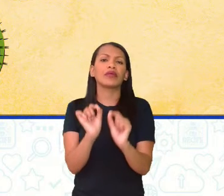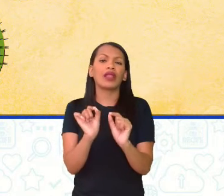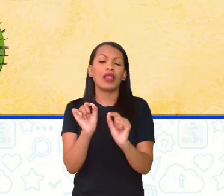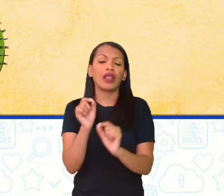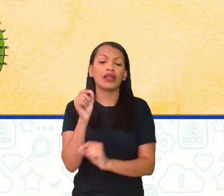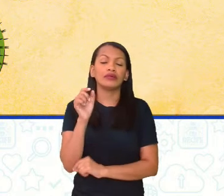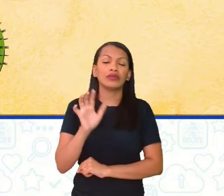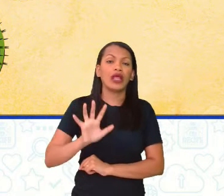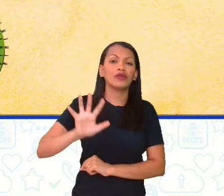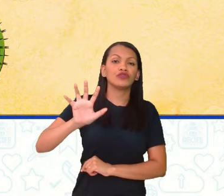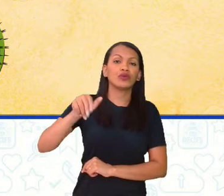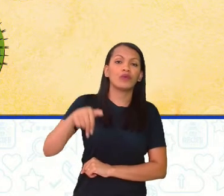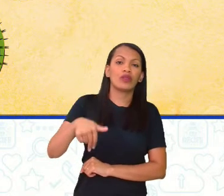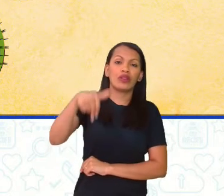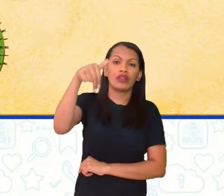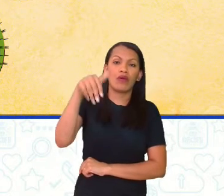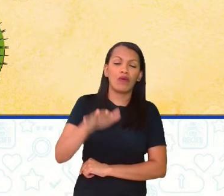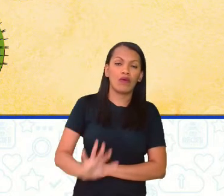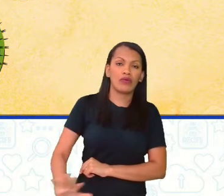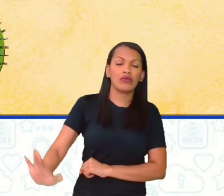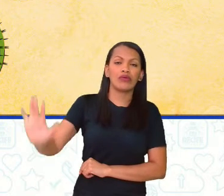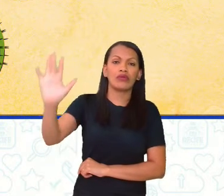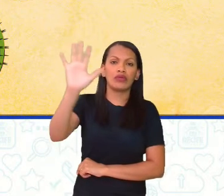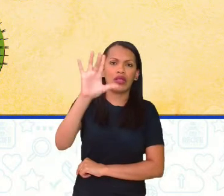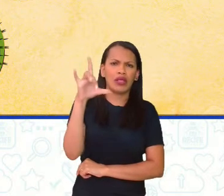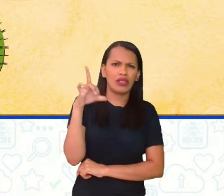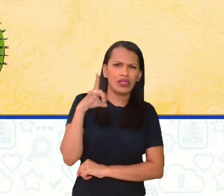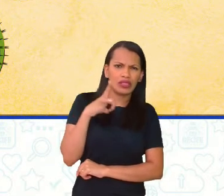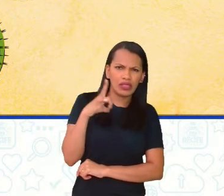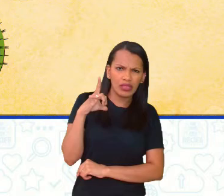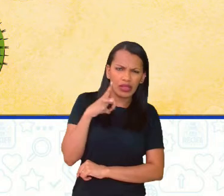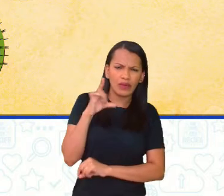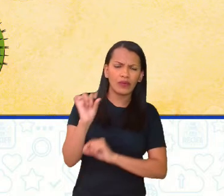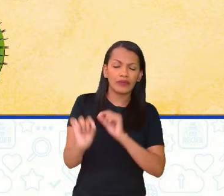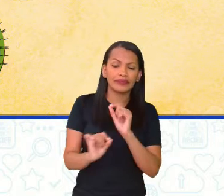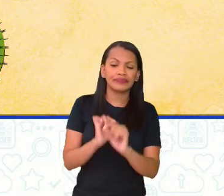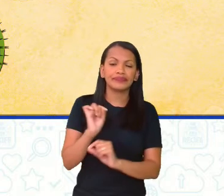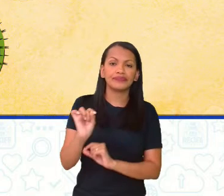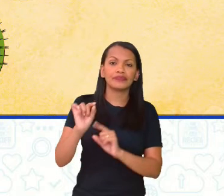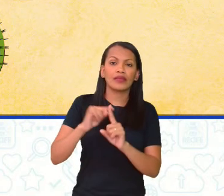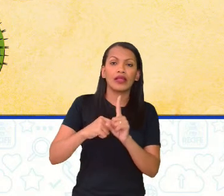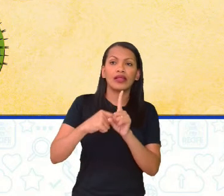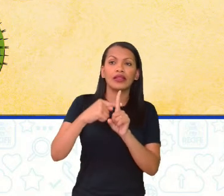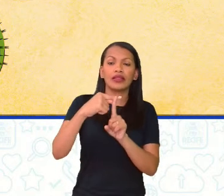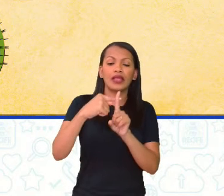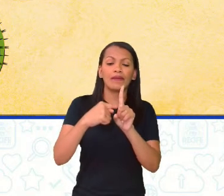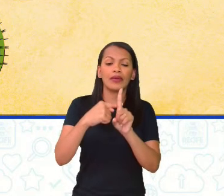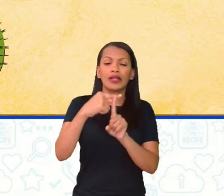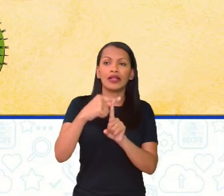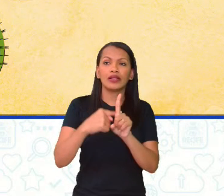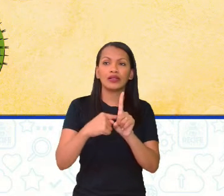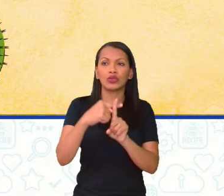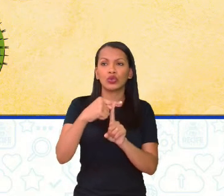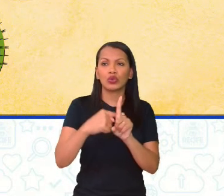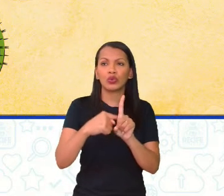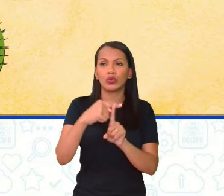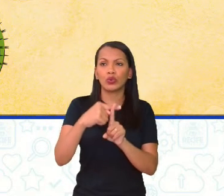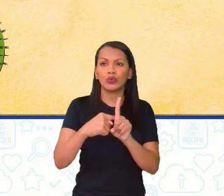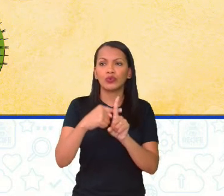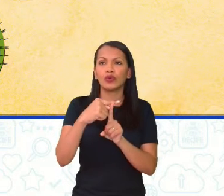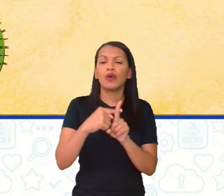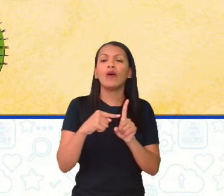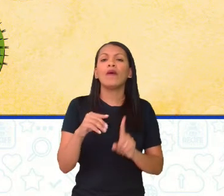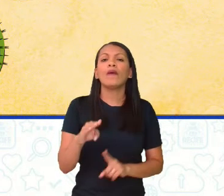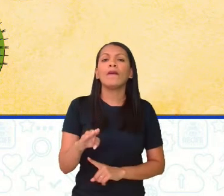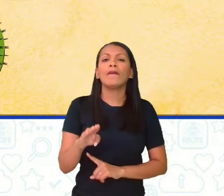Então a gente vai ter, né, enfrentar uma temperatura de bulbo úmido, professor. Eita. Esse termo aí eu